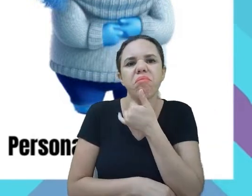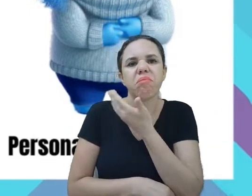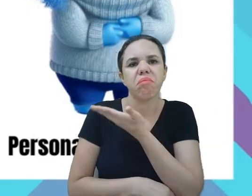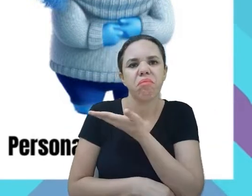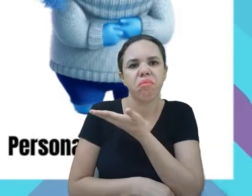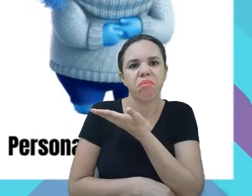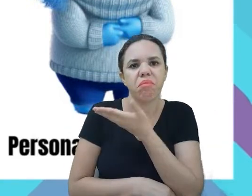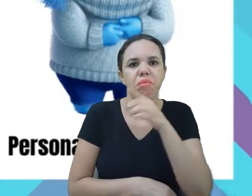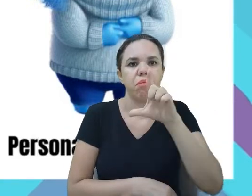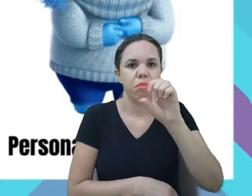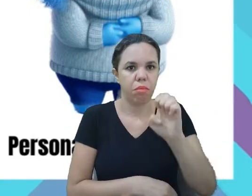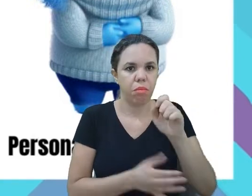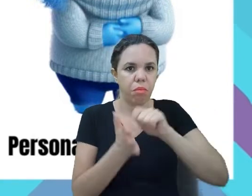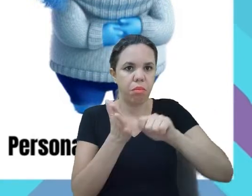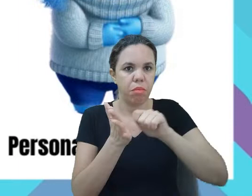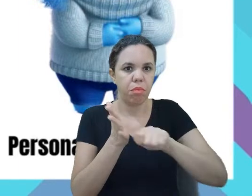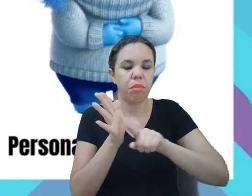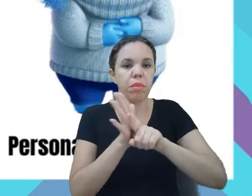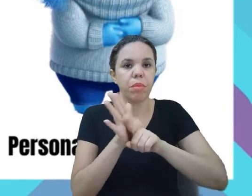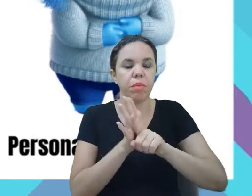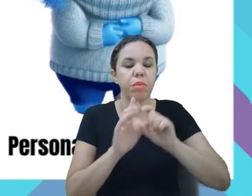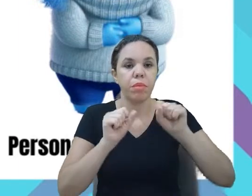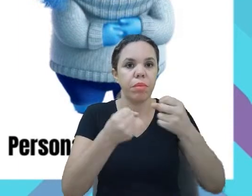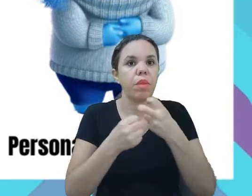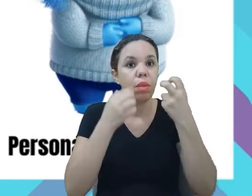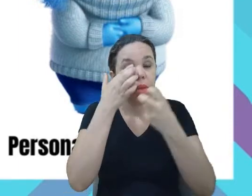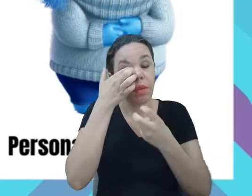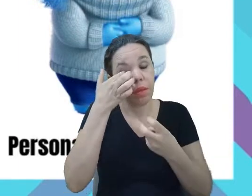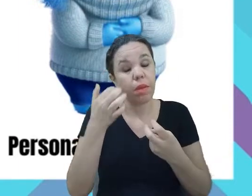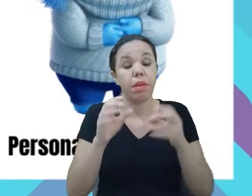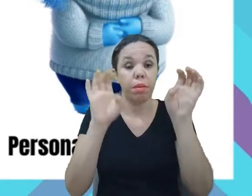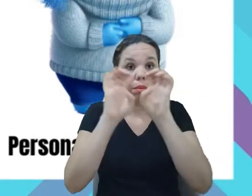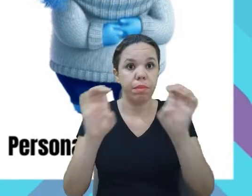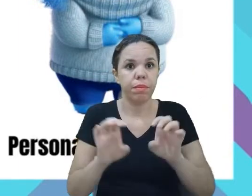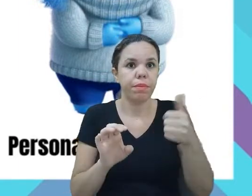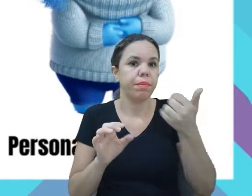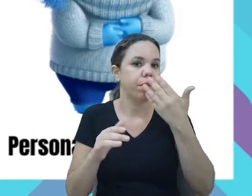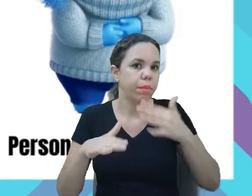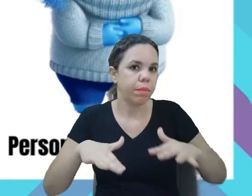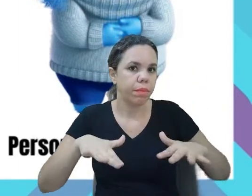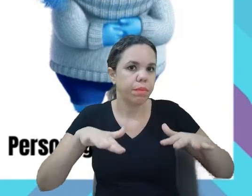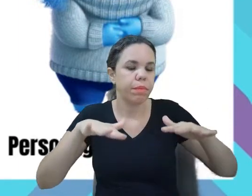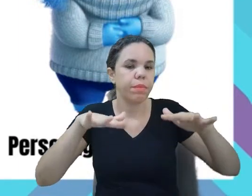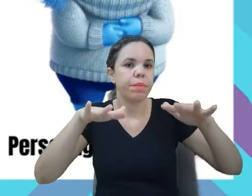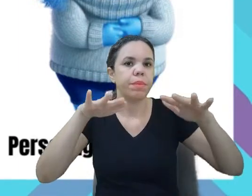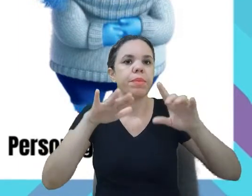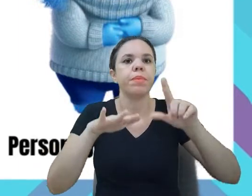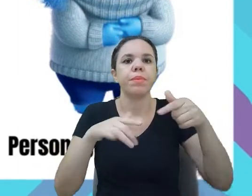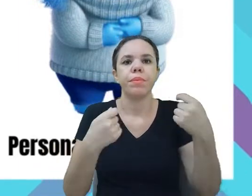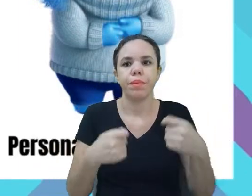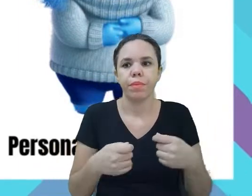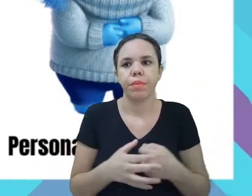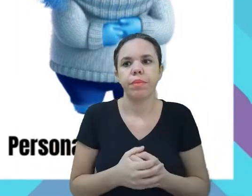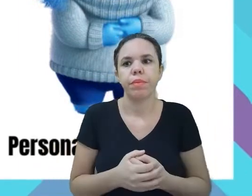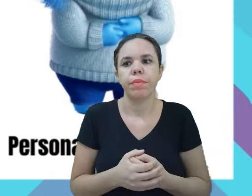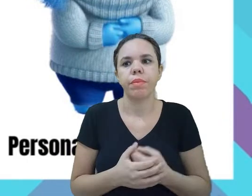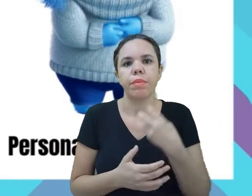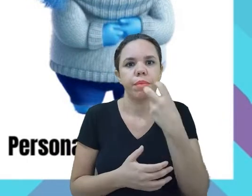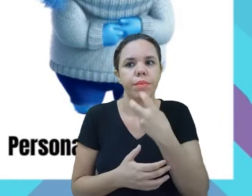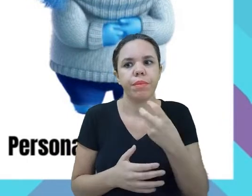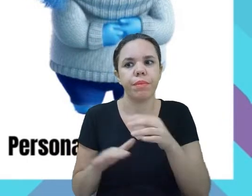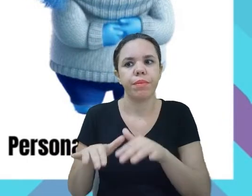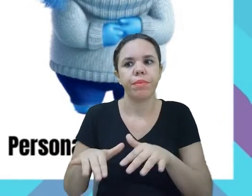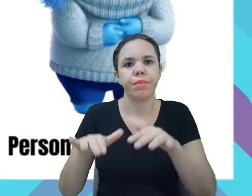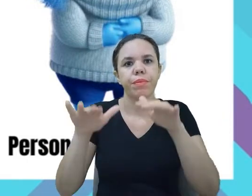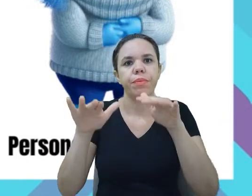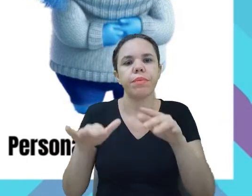Tristeza. Segundo Lowen, a defesa oral se estrutura na primeira infância, mais precisamente